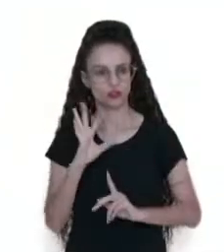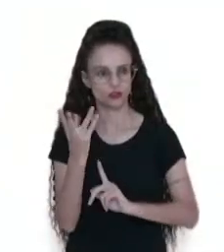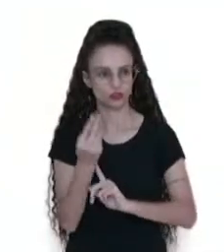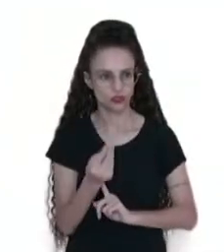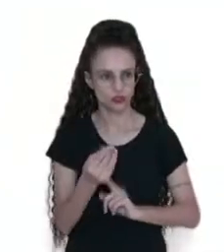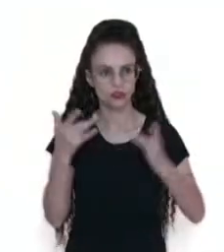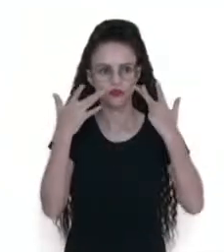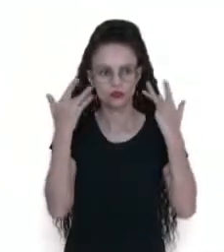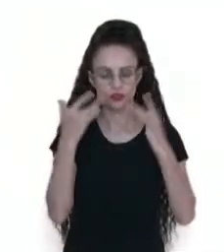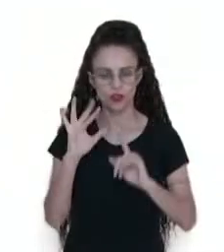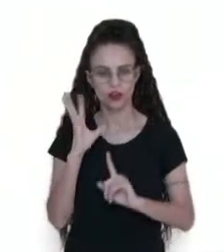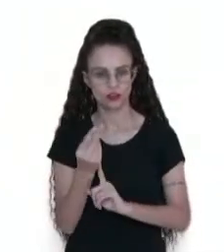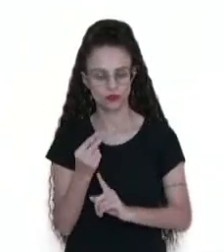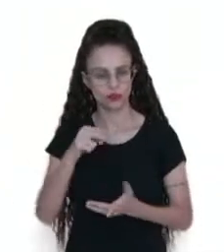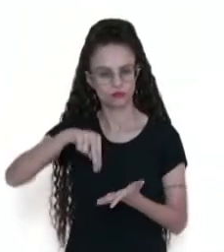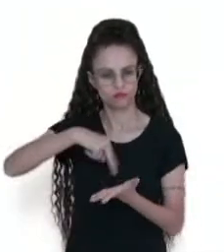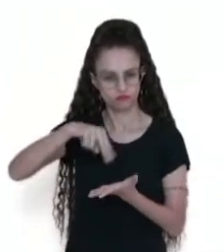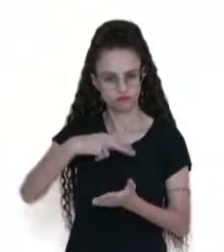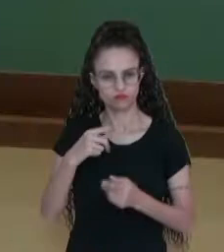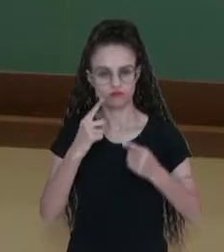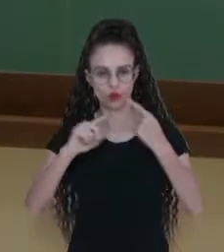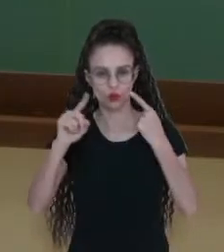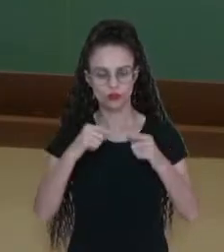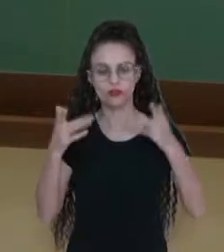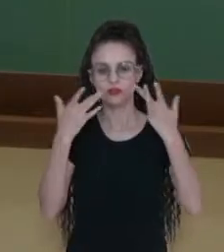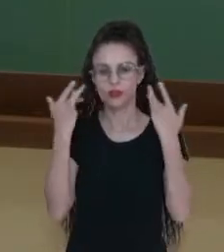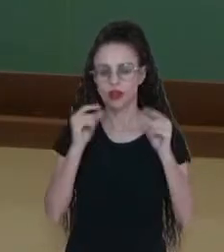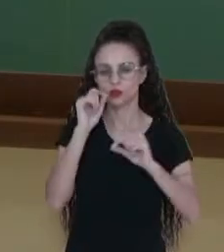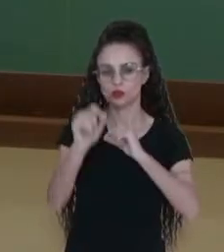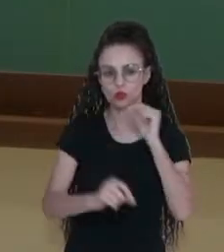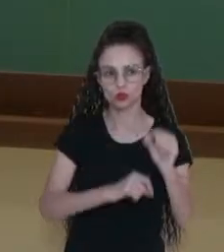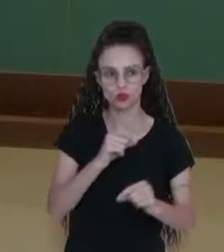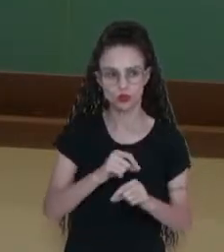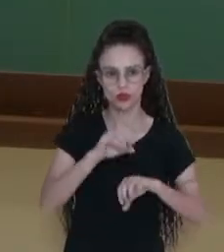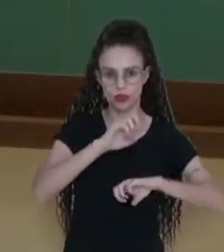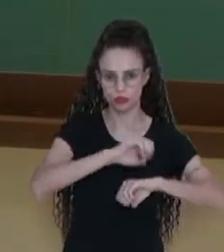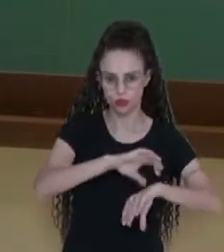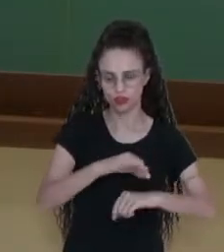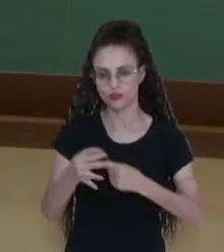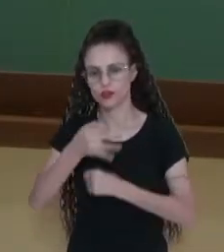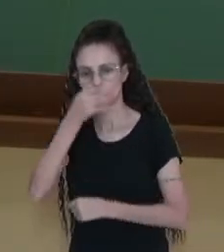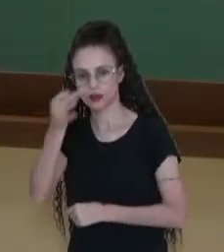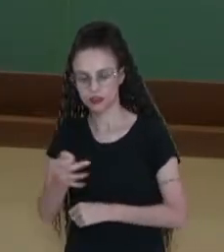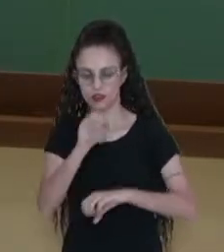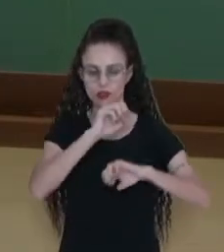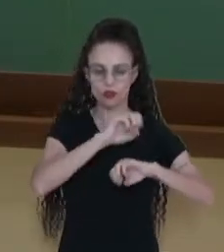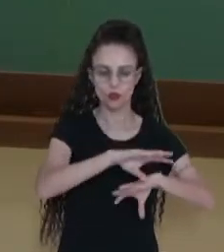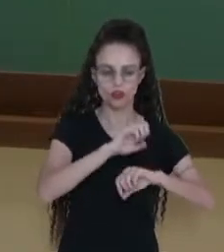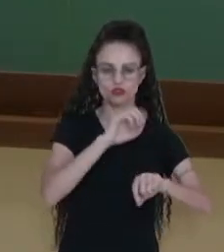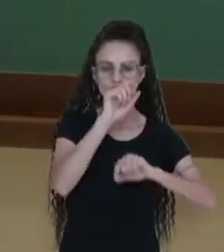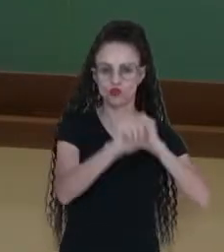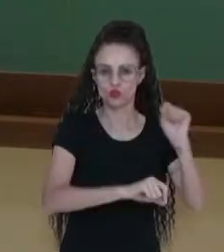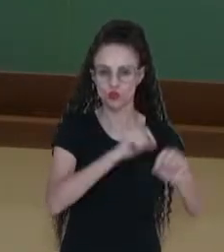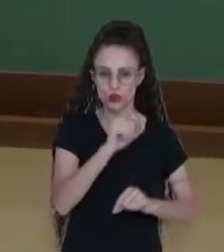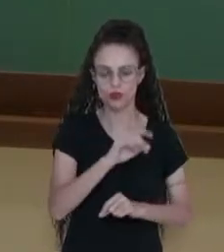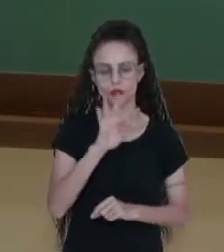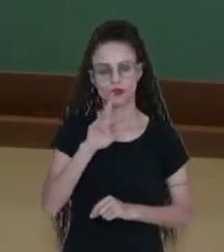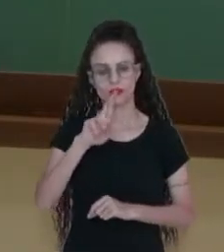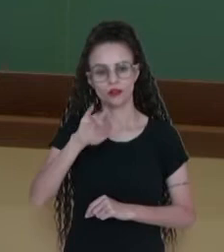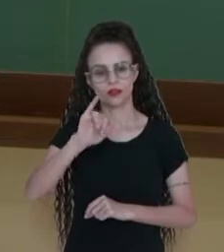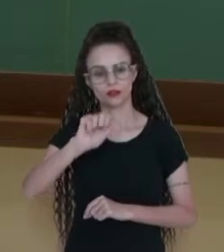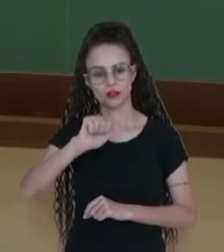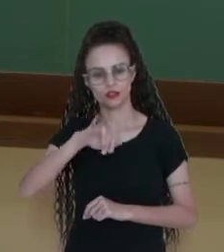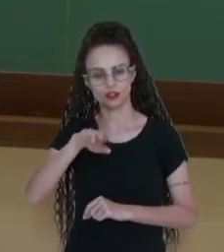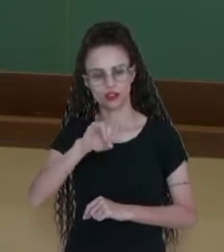temos a linguagem de teatro, artes visuais e música. A linguagem de teatro nós temos aquela coisa educativa e crítica. A educativa, a questão da tragédia, que ensina a